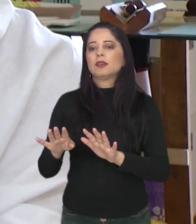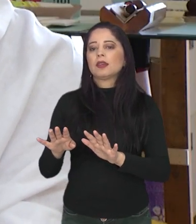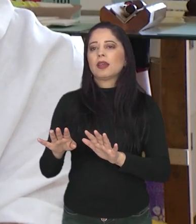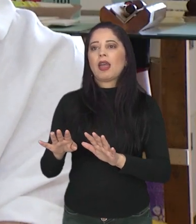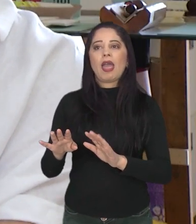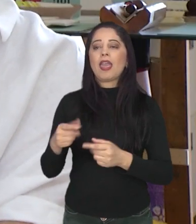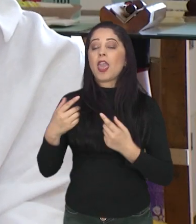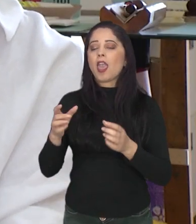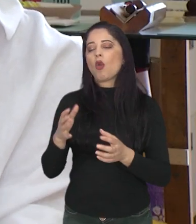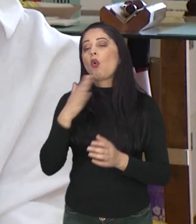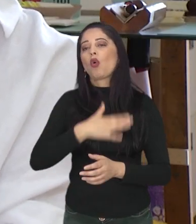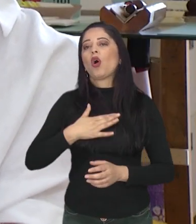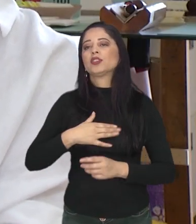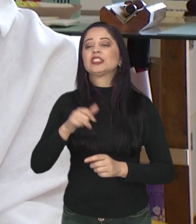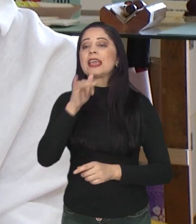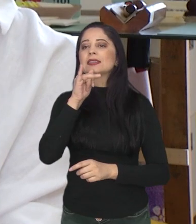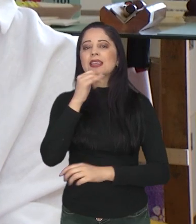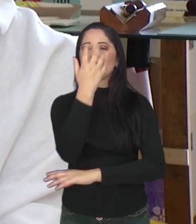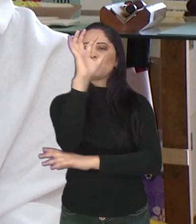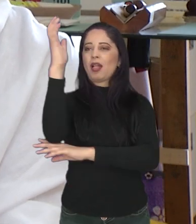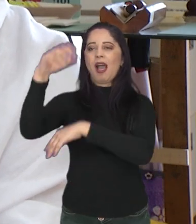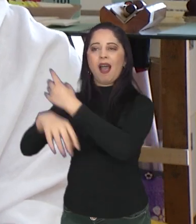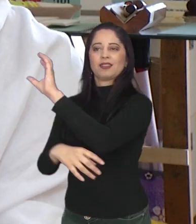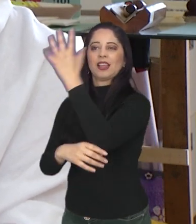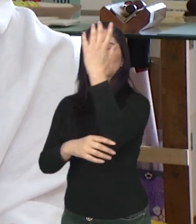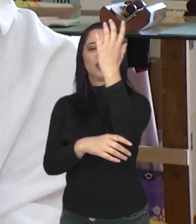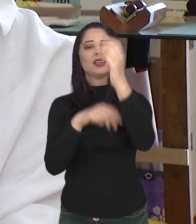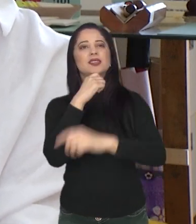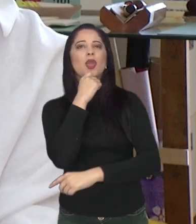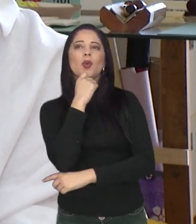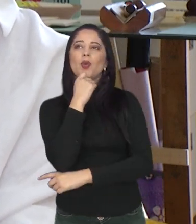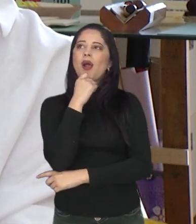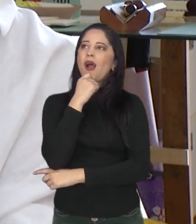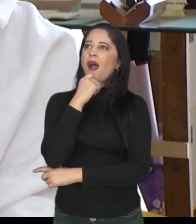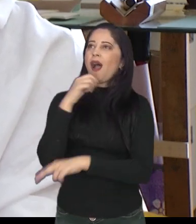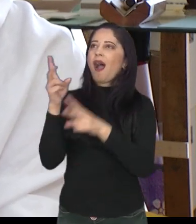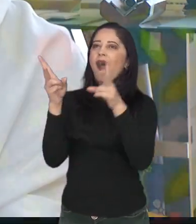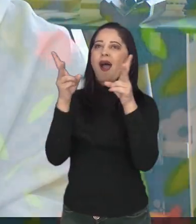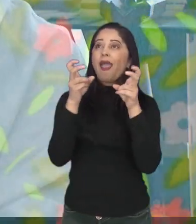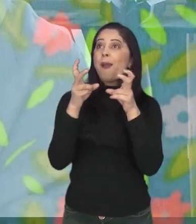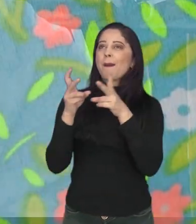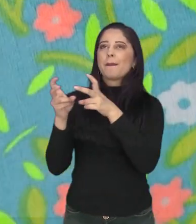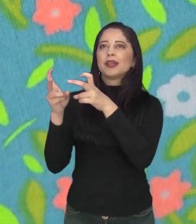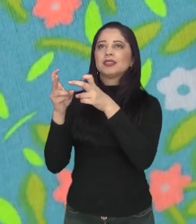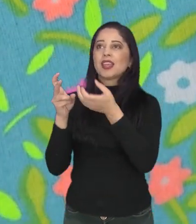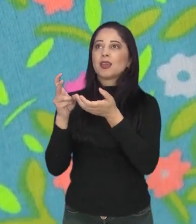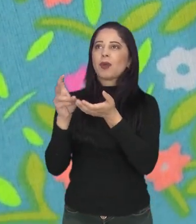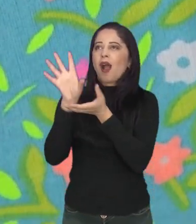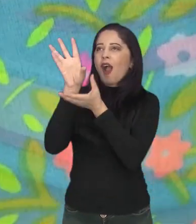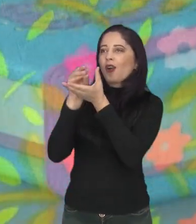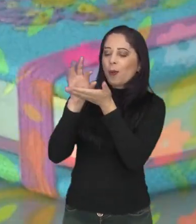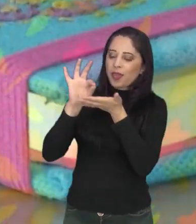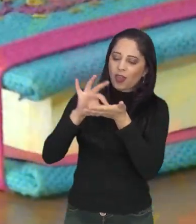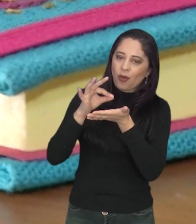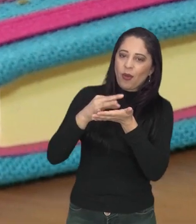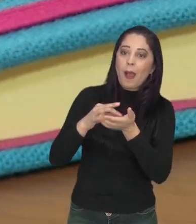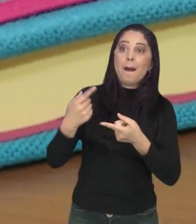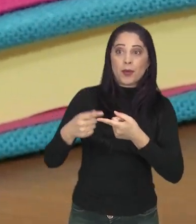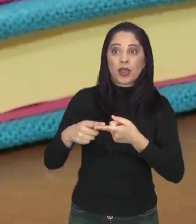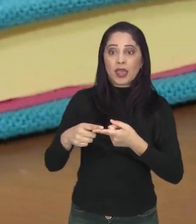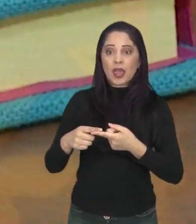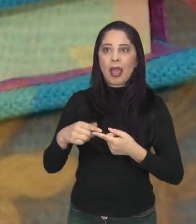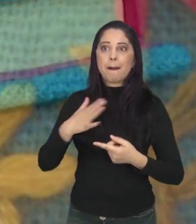em minha inspiração vem da natureza então você pode perceber que os meus bordados eles são quase todos